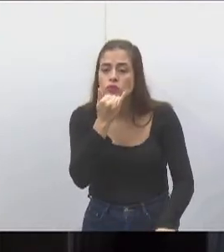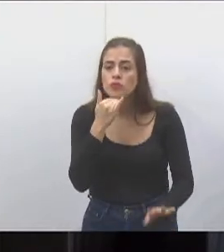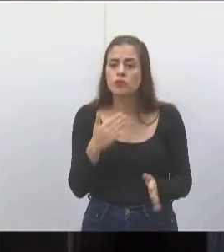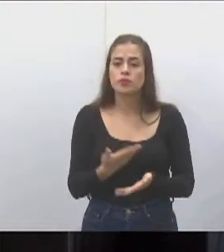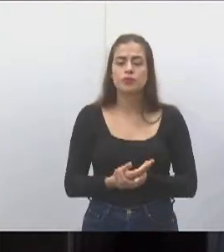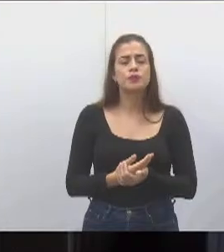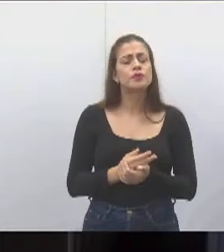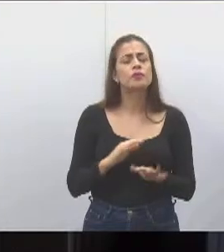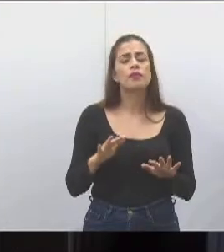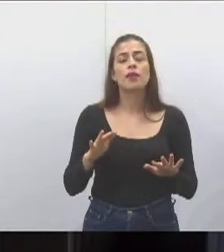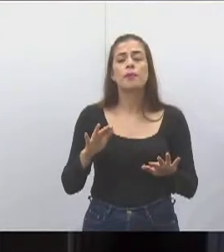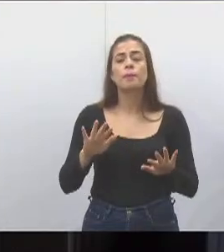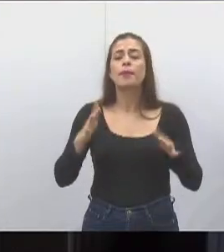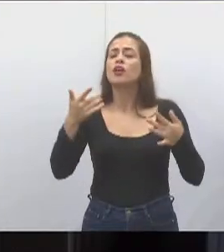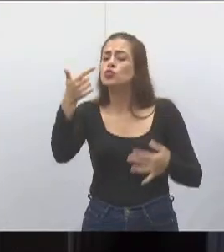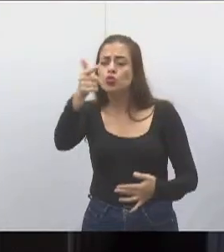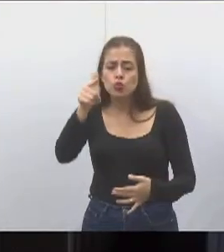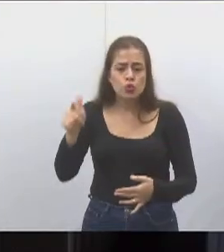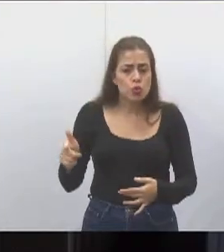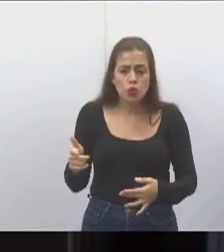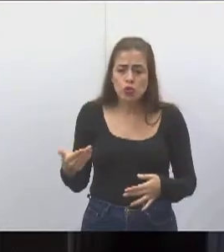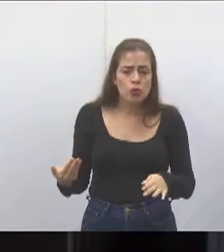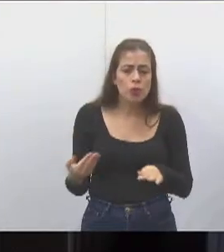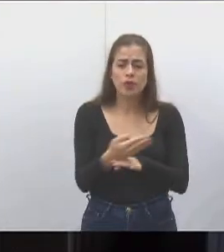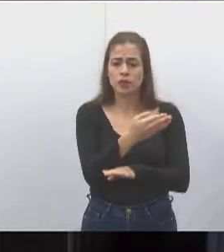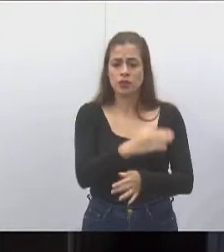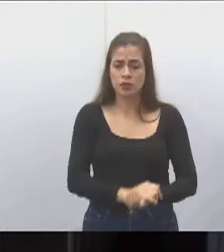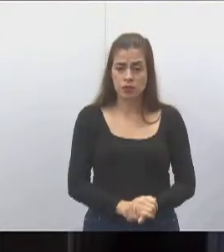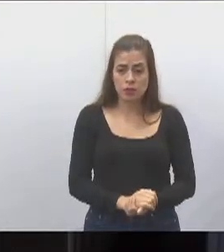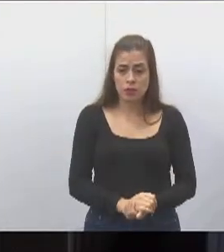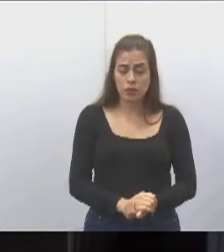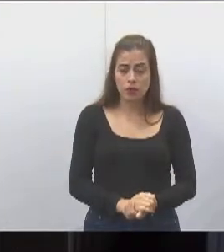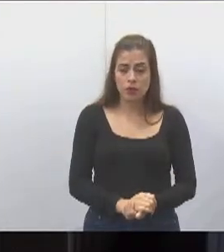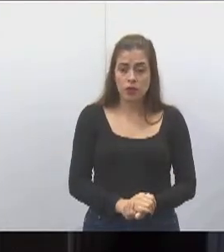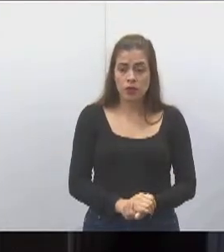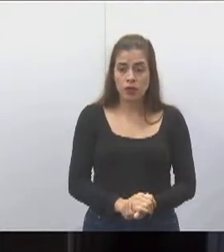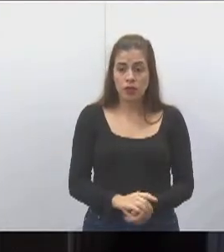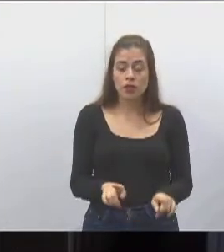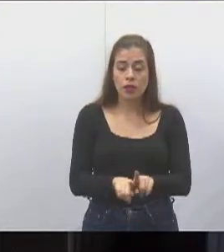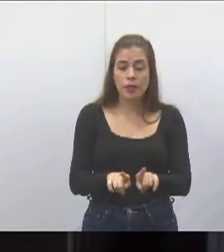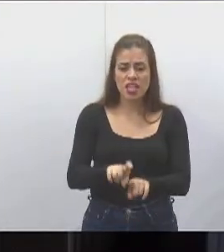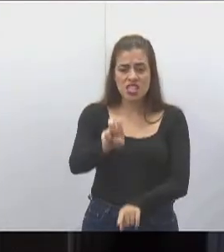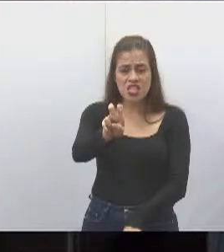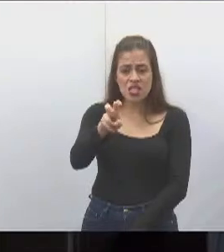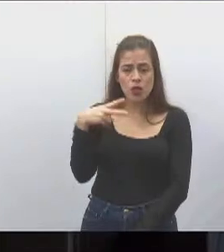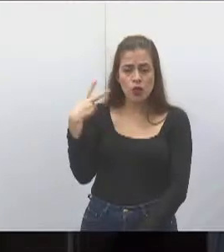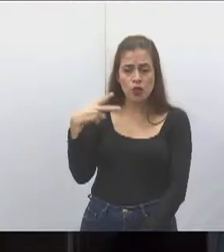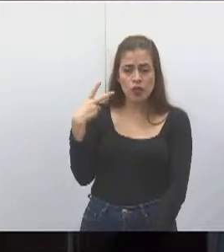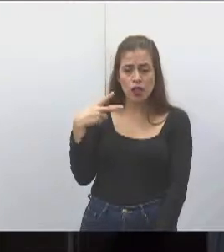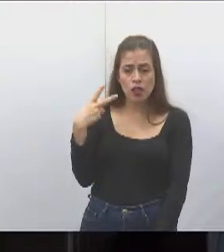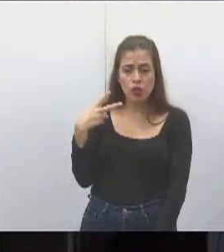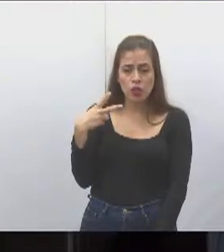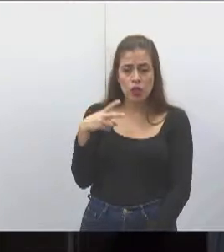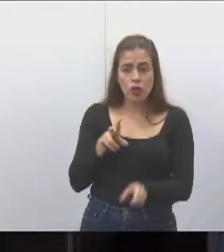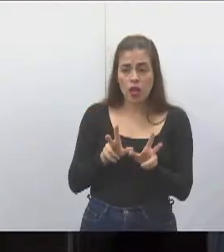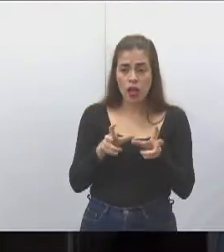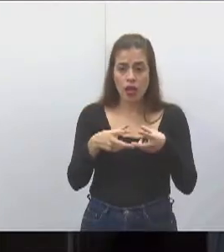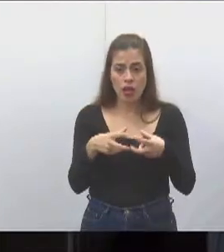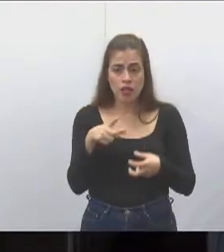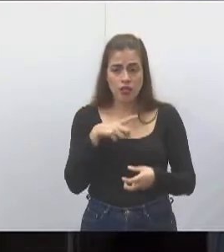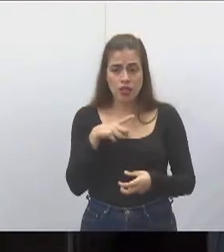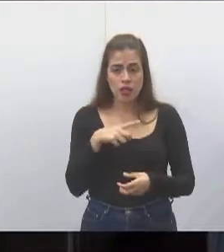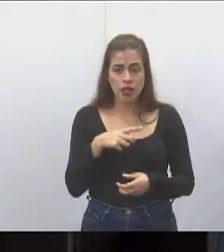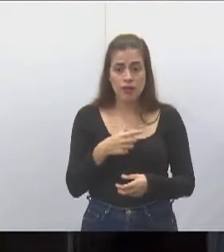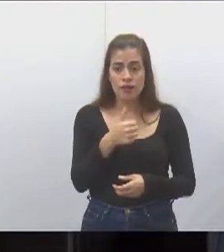Mas os demais não estão presentes. E sinto falta também de 5 vereadores. A casa é composta